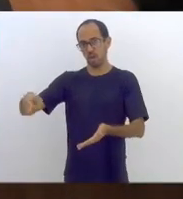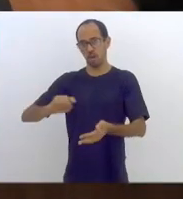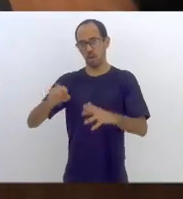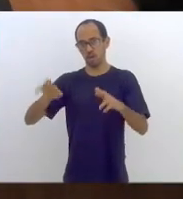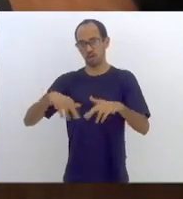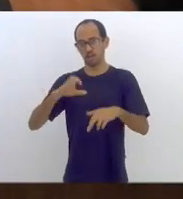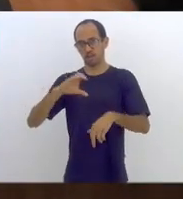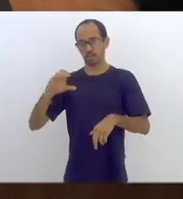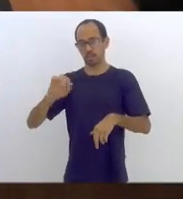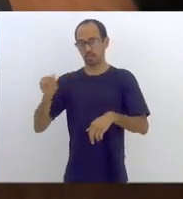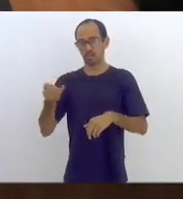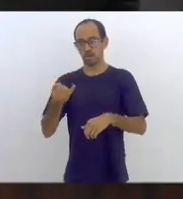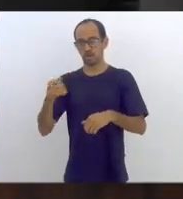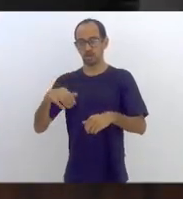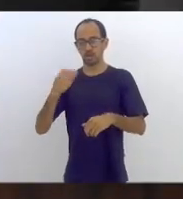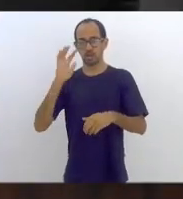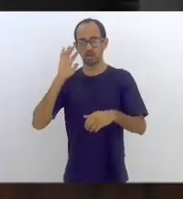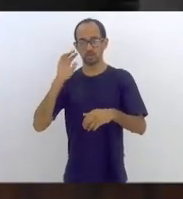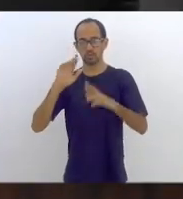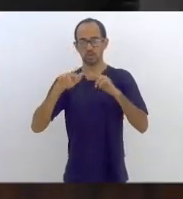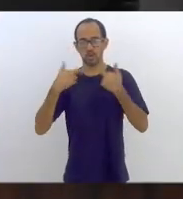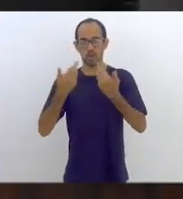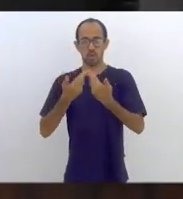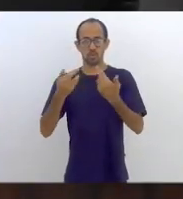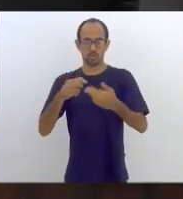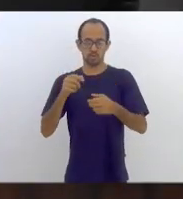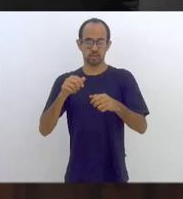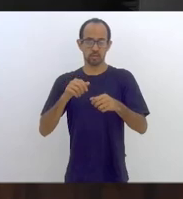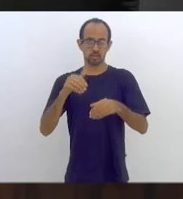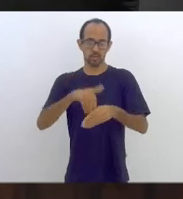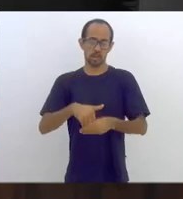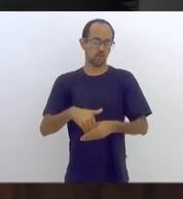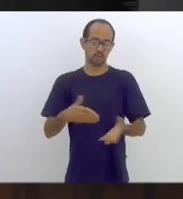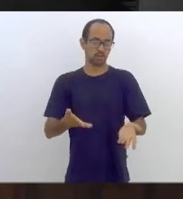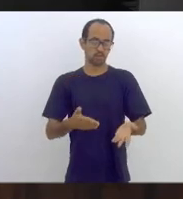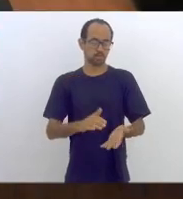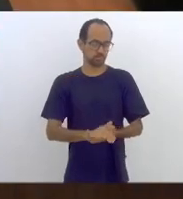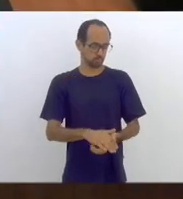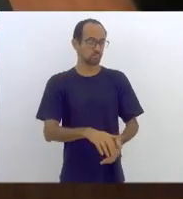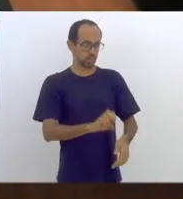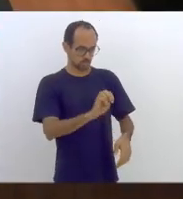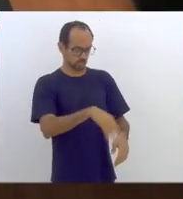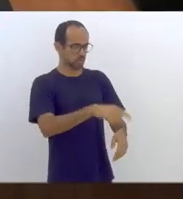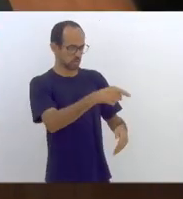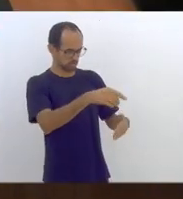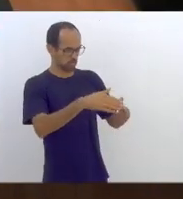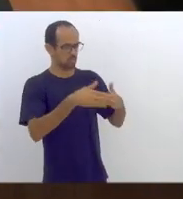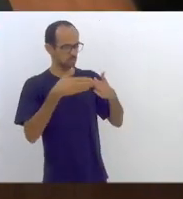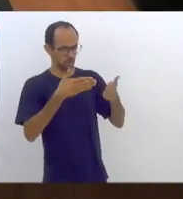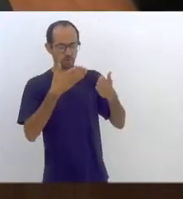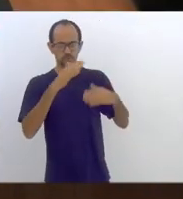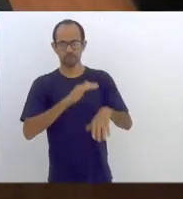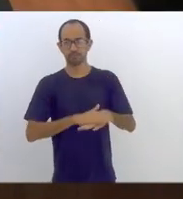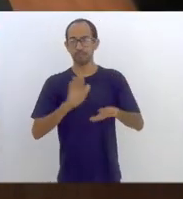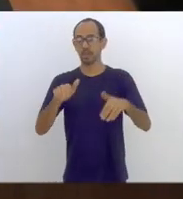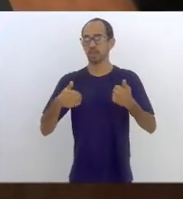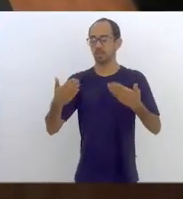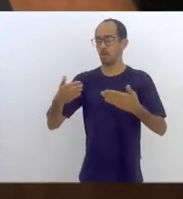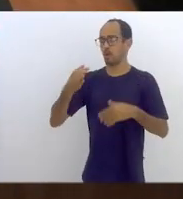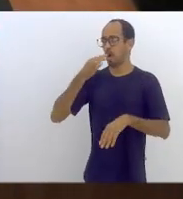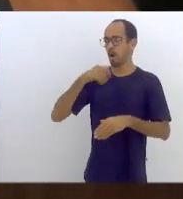tem mais empecilho nenhum É isso aí por favor bom mas vamos lá o